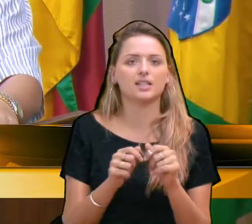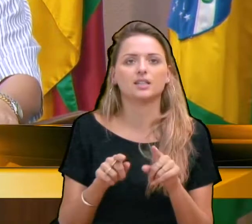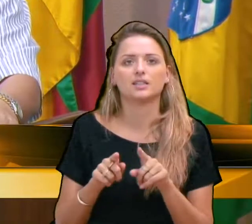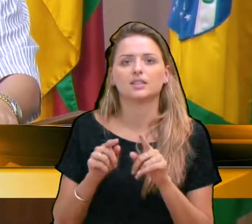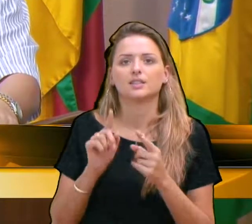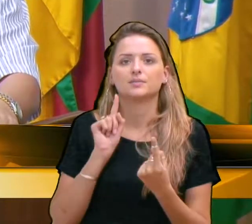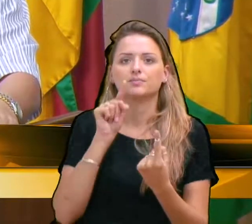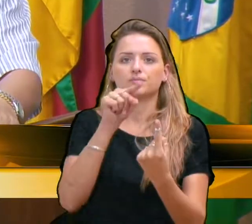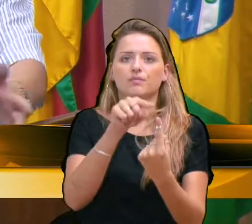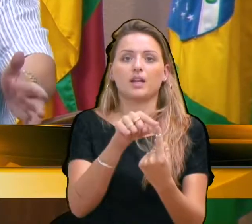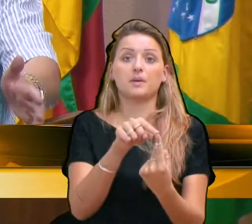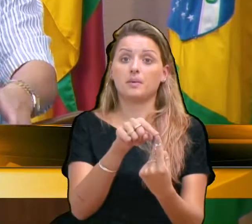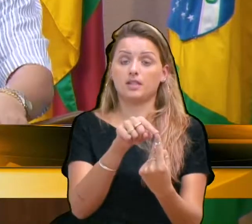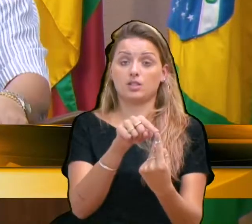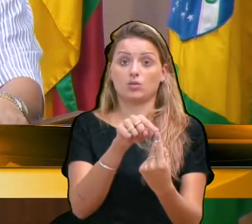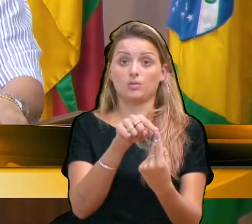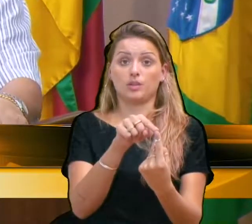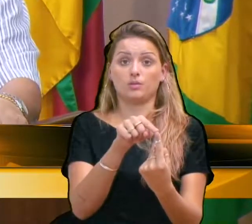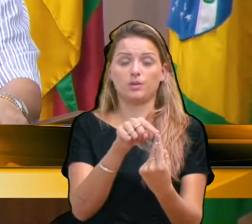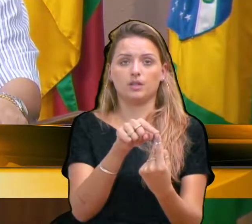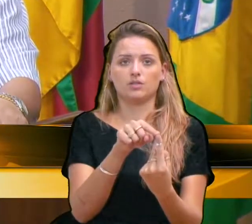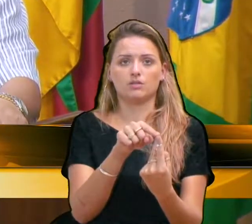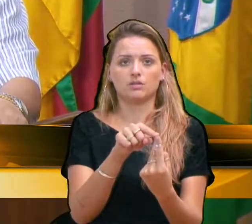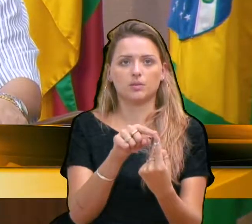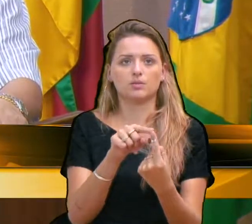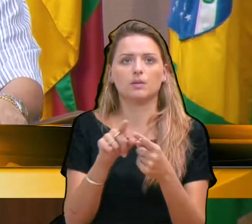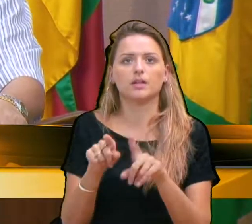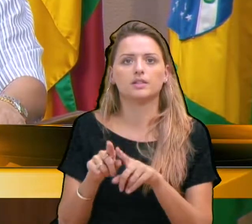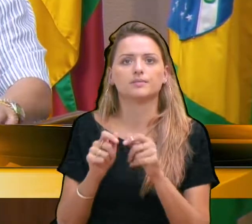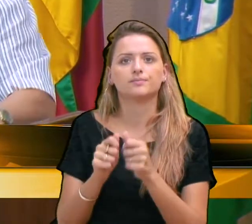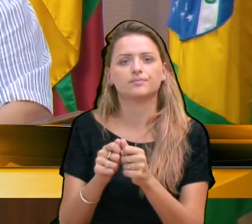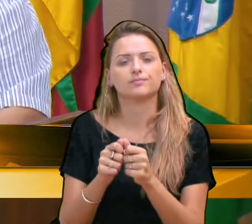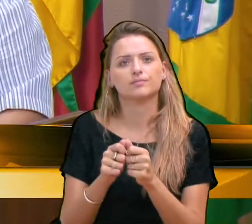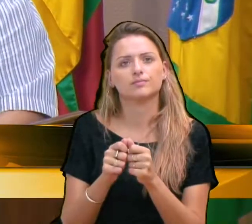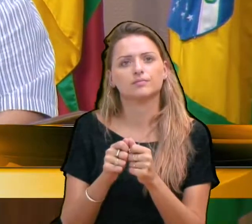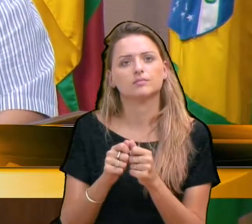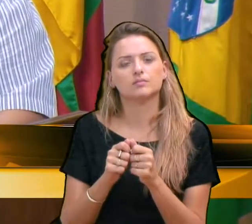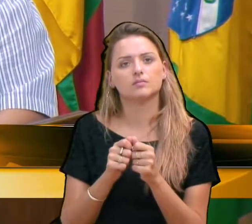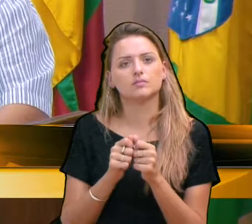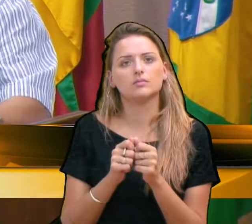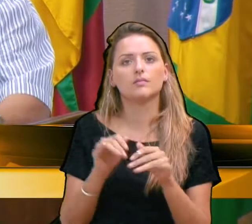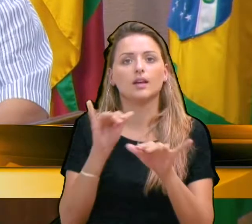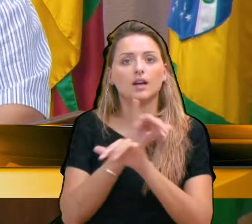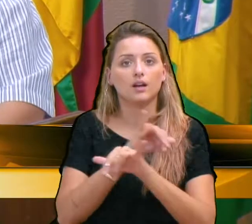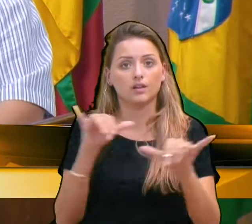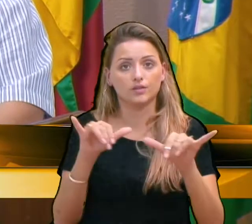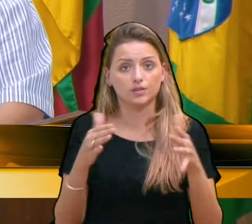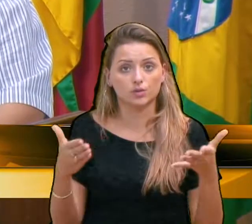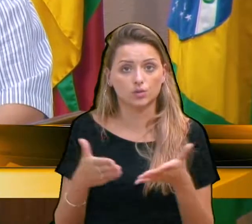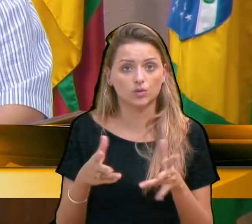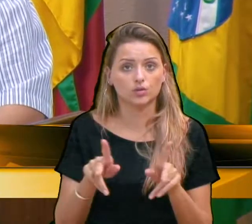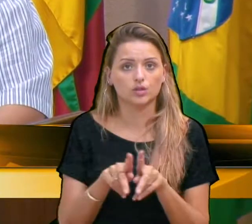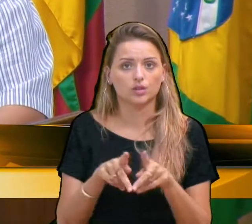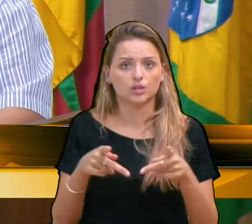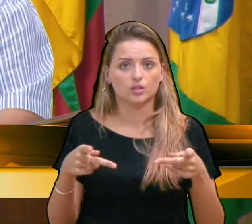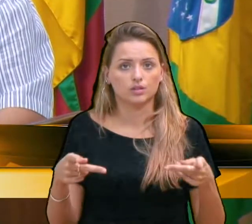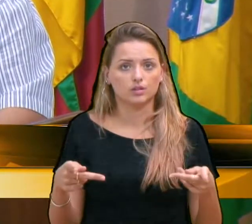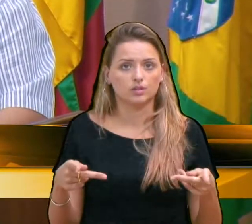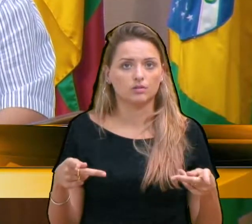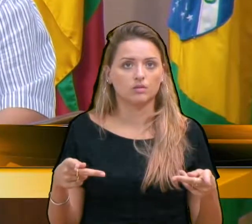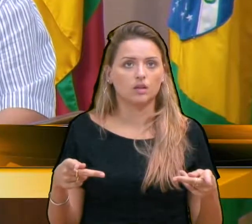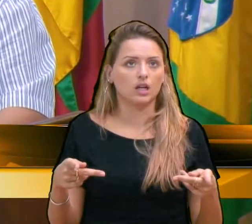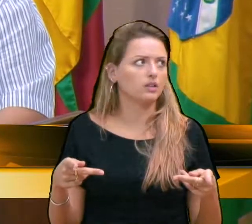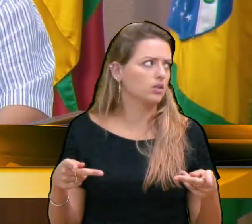objetivo? Com qual objetivo? Então, o anúncio hoje no Jornal Pioneiro, do chefe